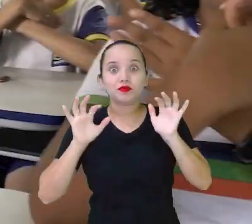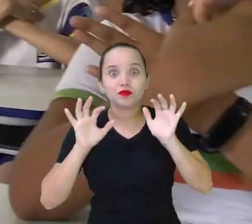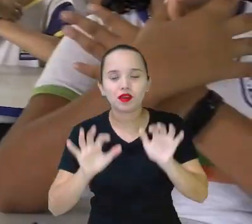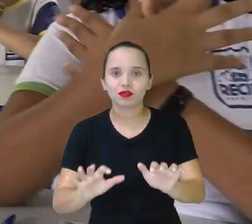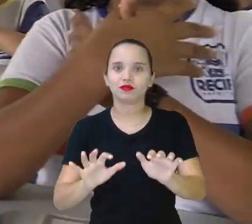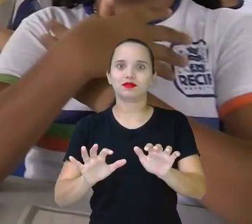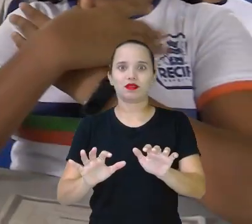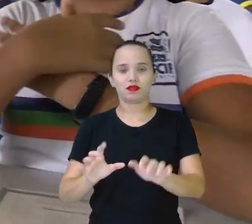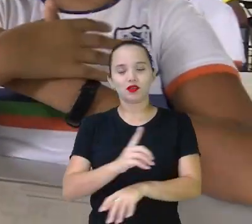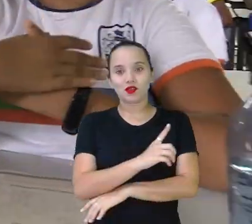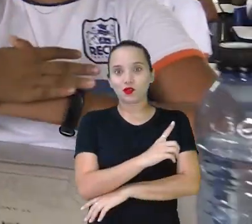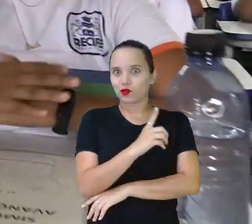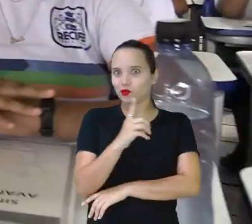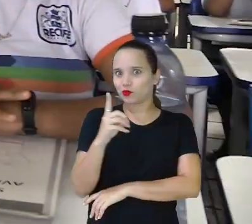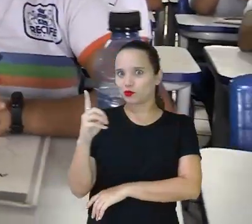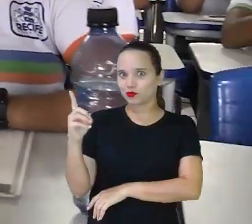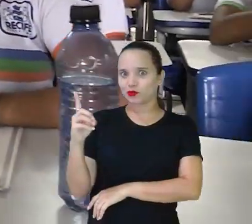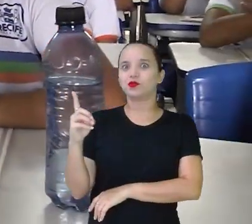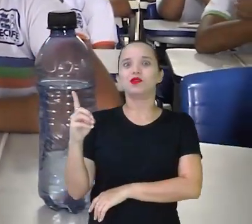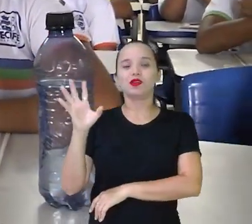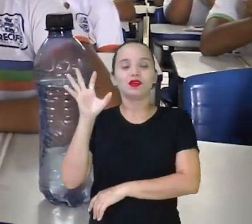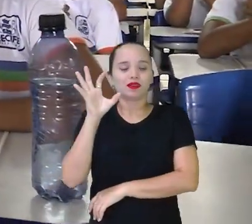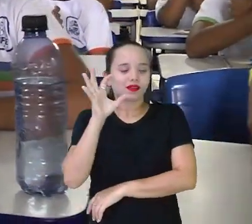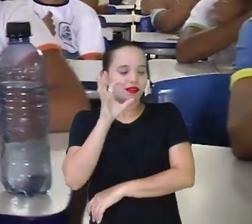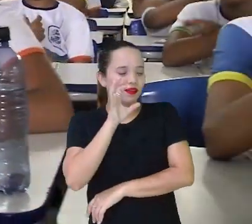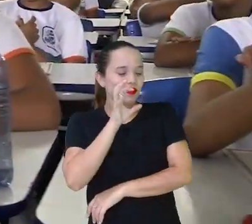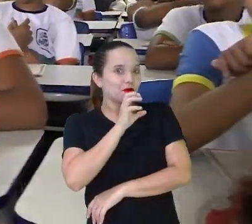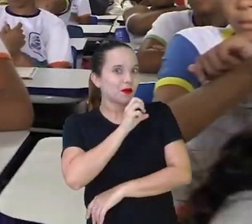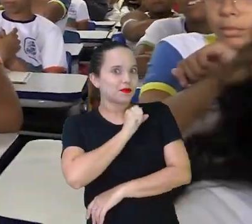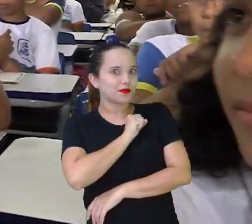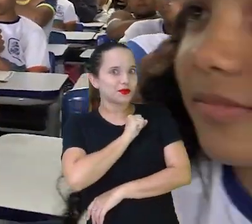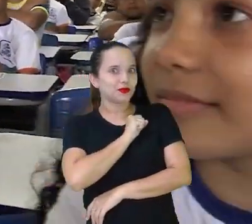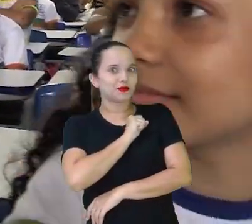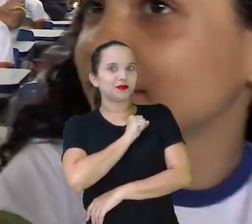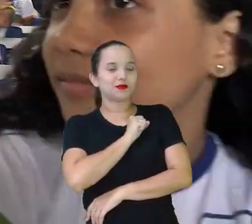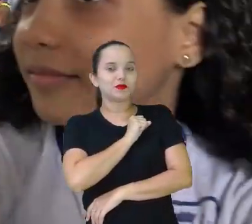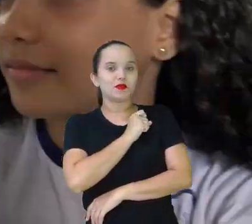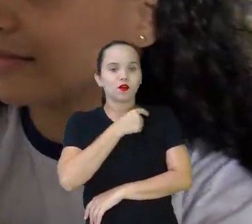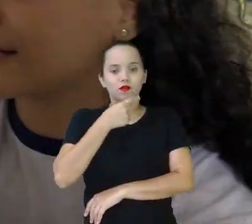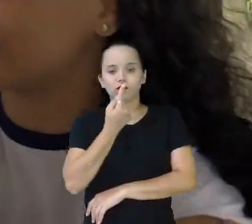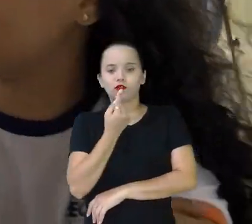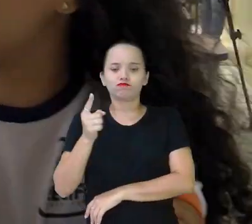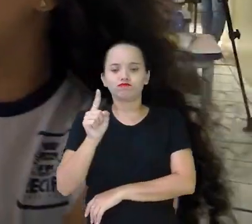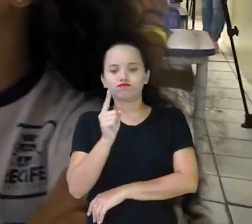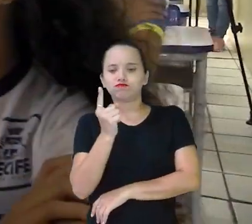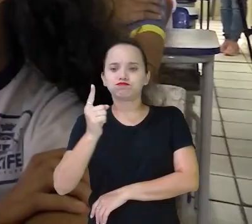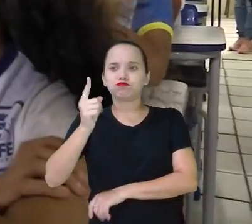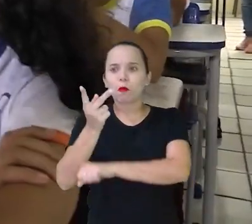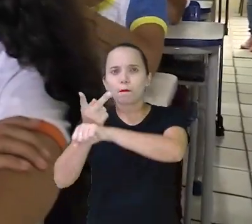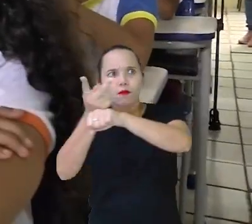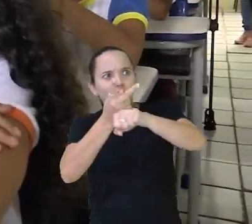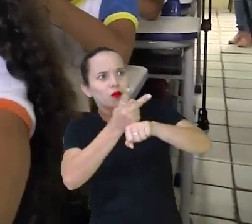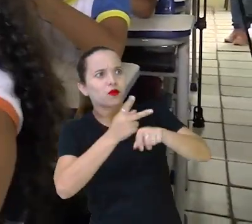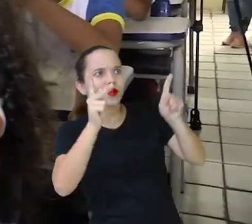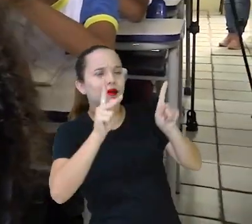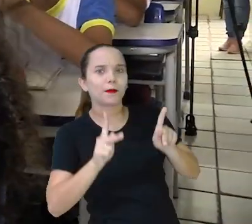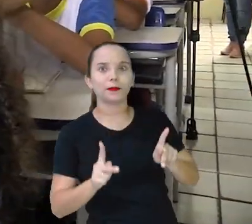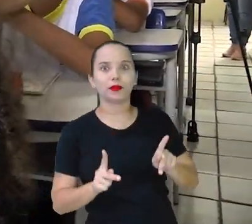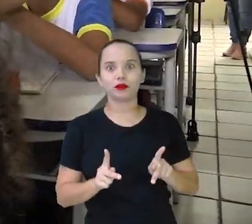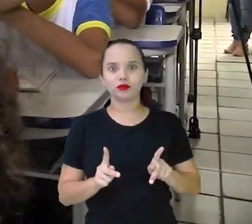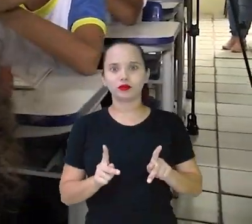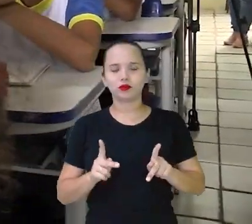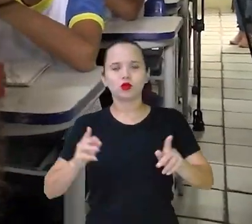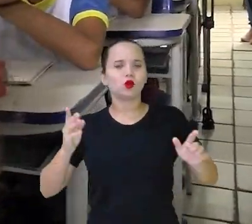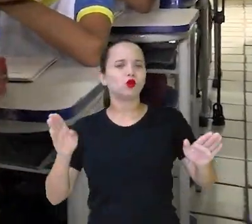justamente nesse dia que o amor saiu à procura da paz. Chegando